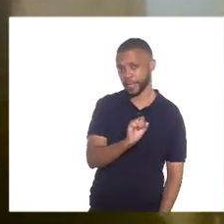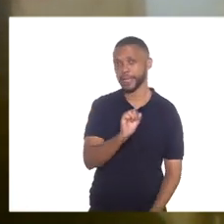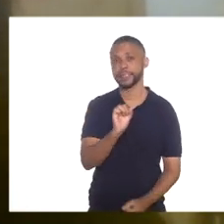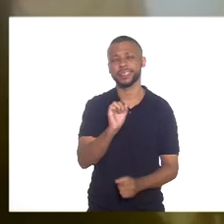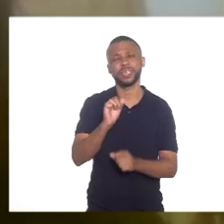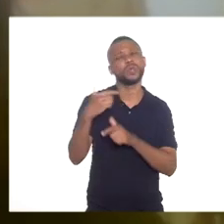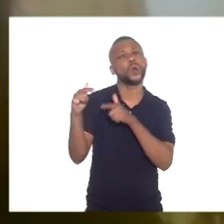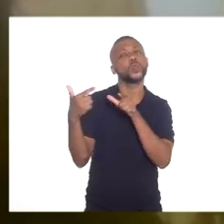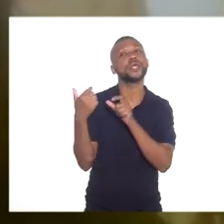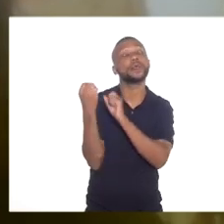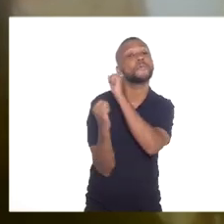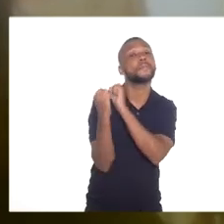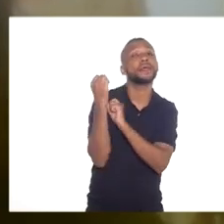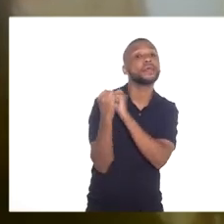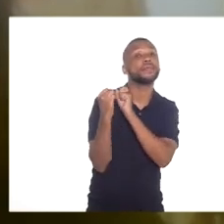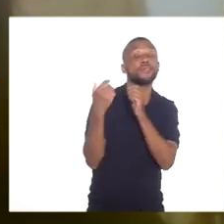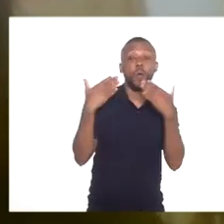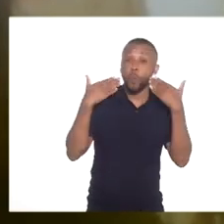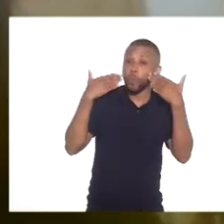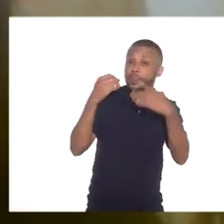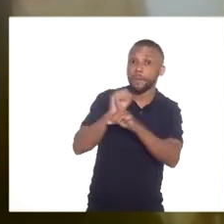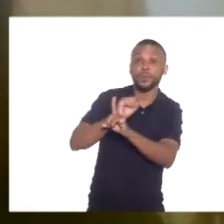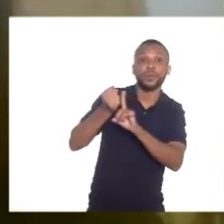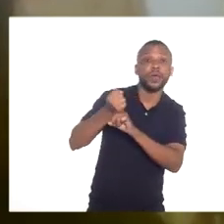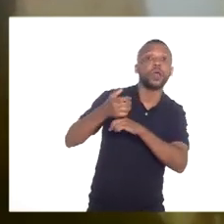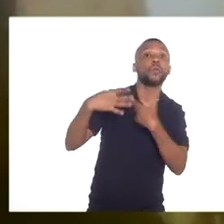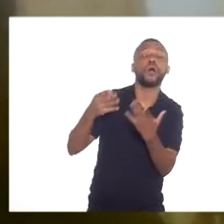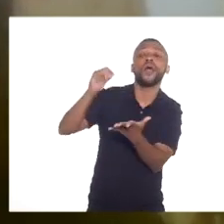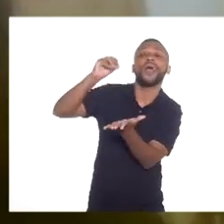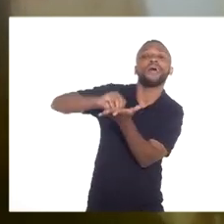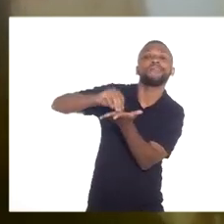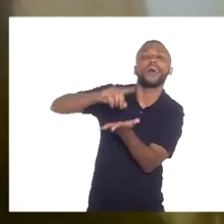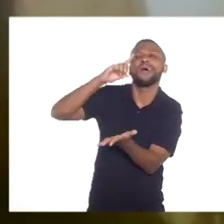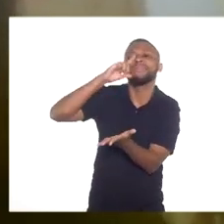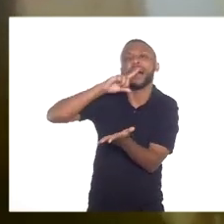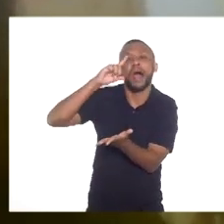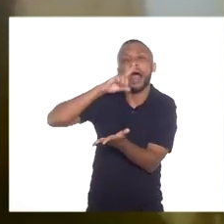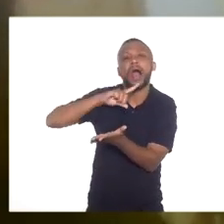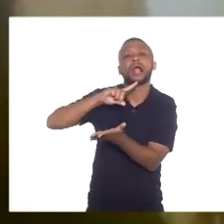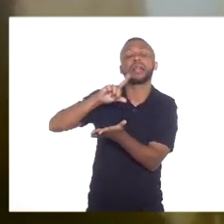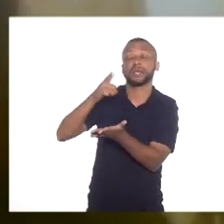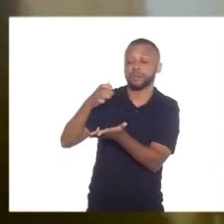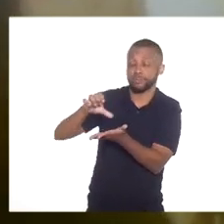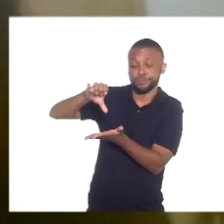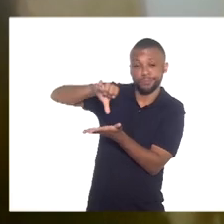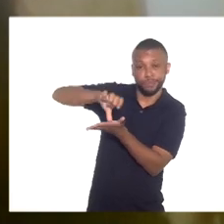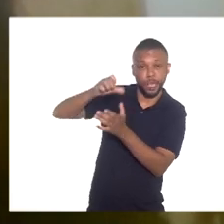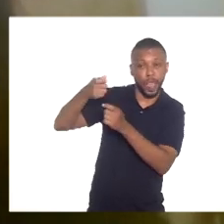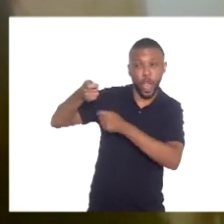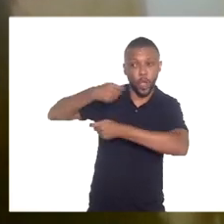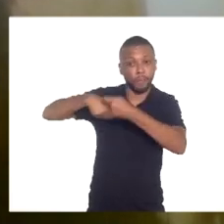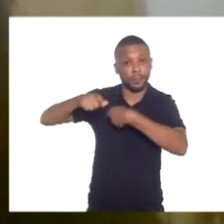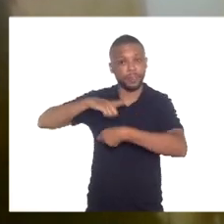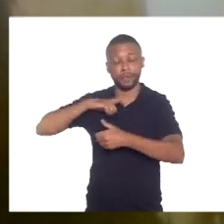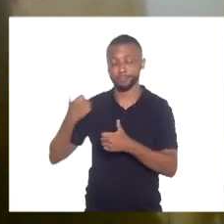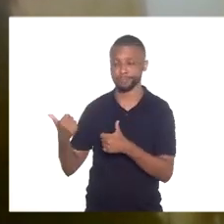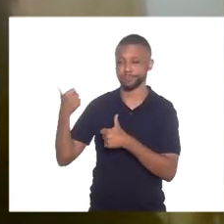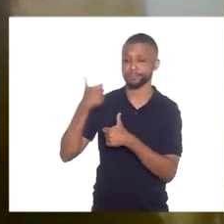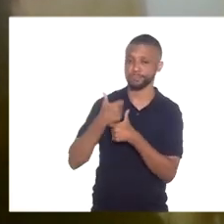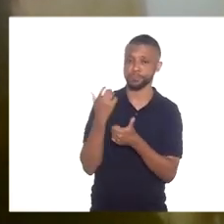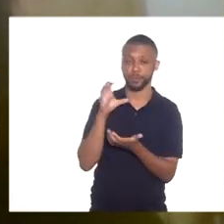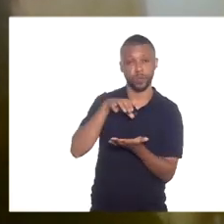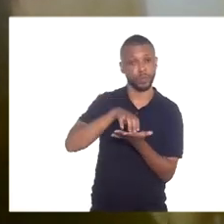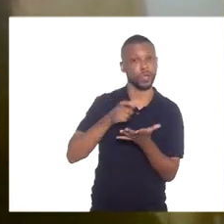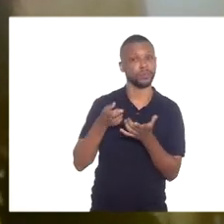o espaço vazio que um agente econômico tem para ocupar numa unidade de processamento de